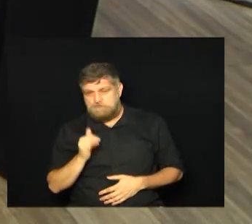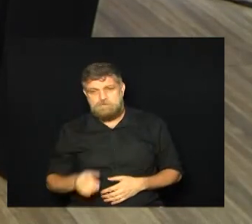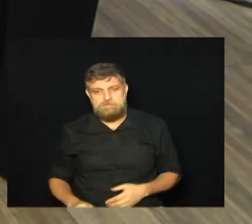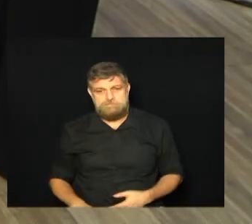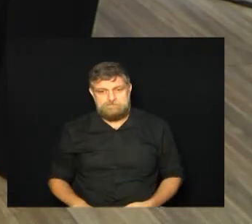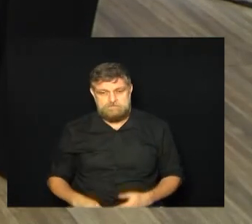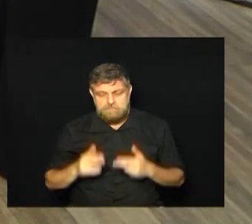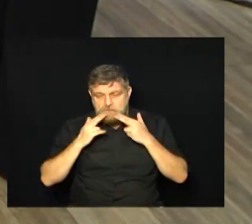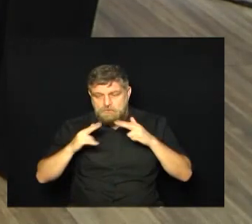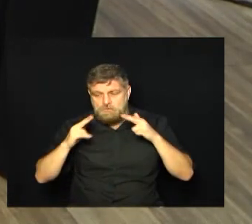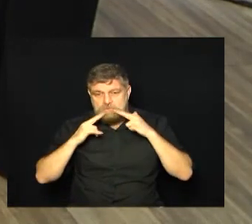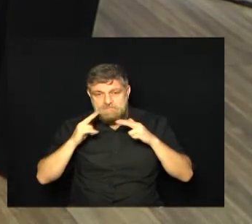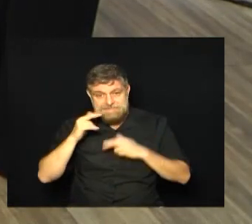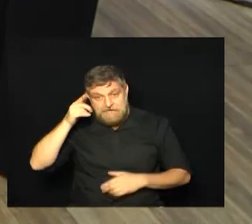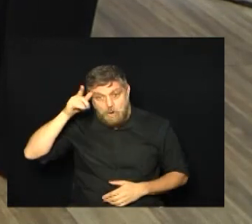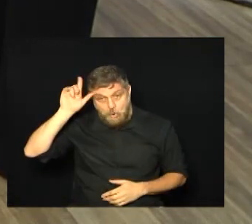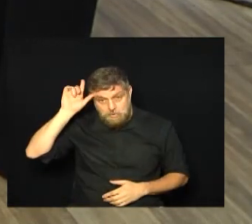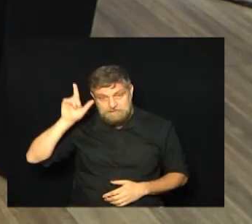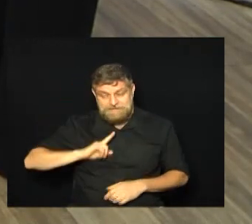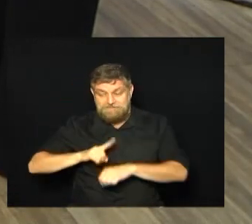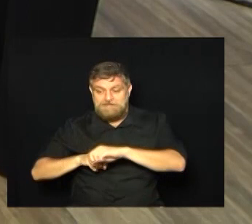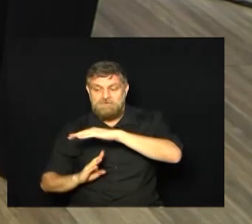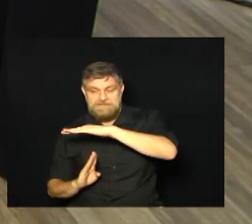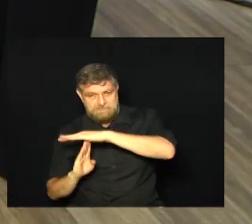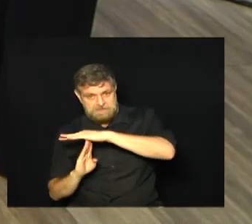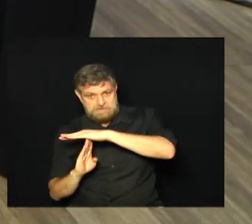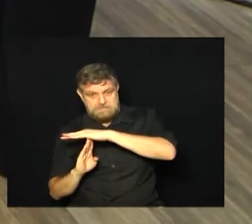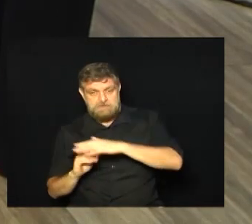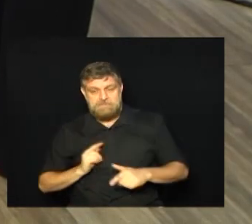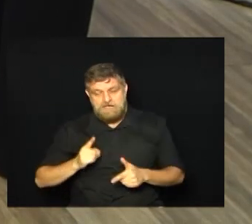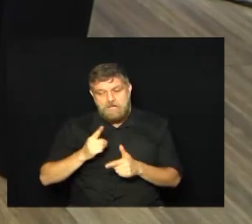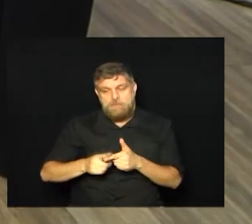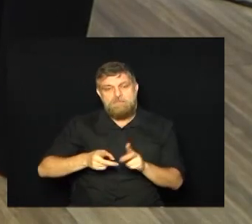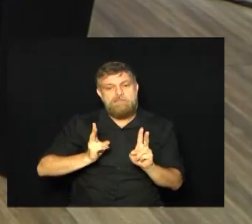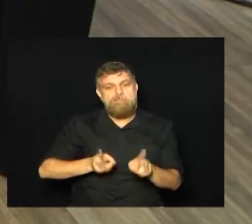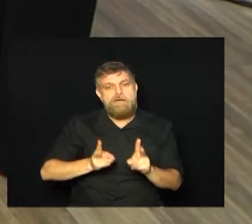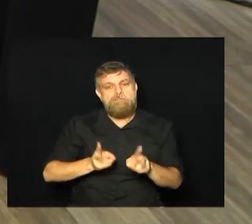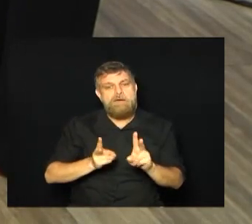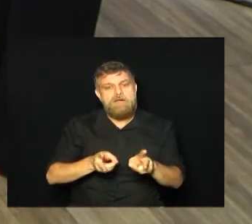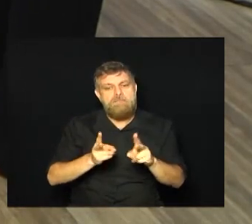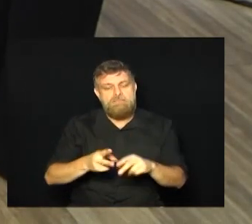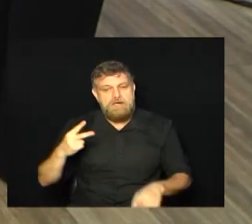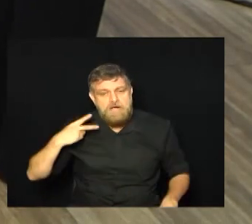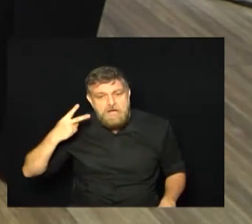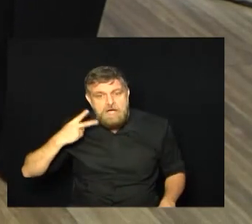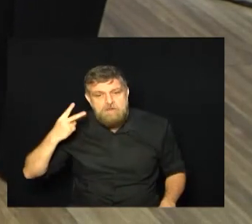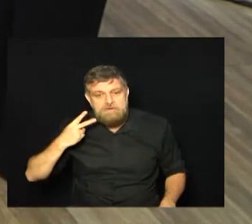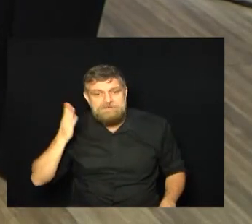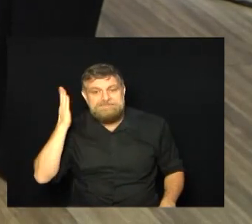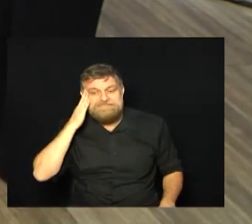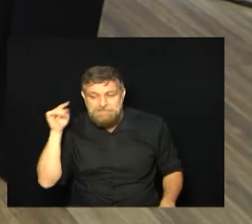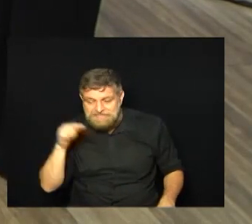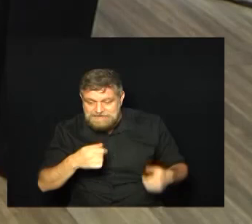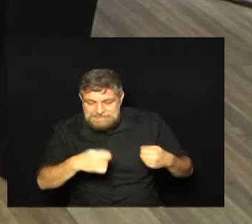do Legislativo de ontem, ela tem prazo. Só que os problemas continuam. Sim. E o vereador vê a necessidade, então,